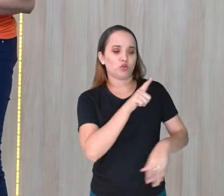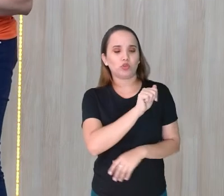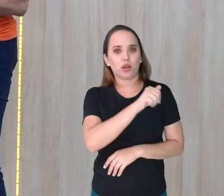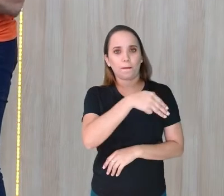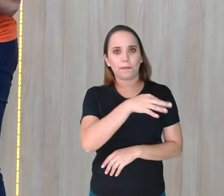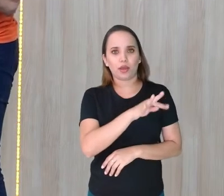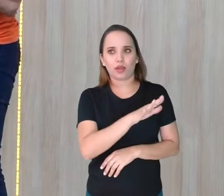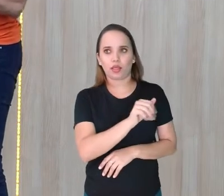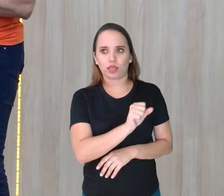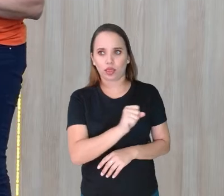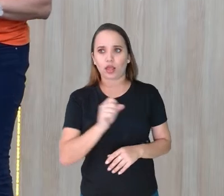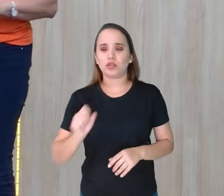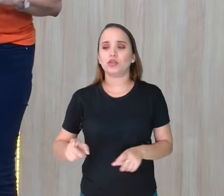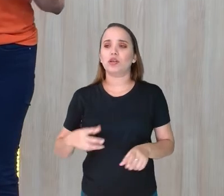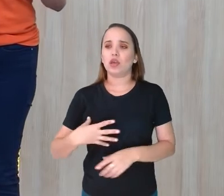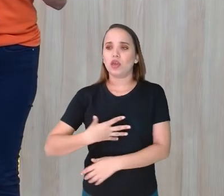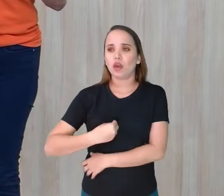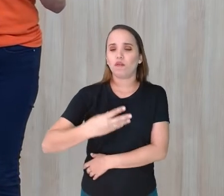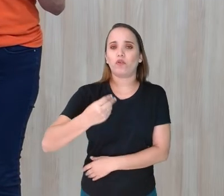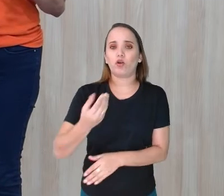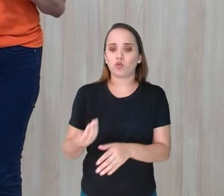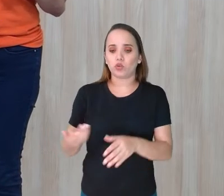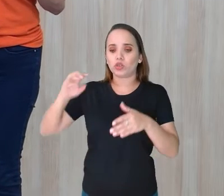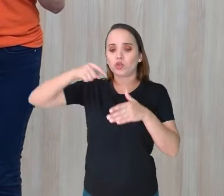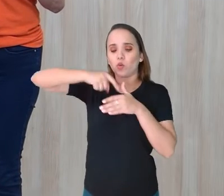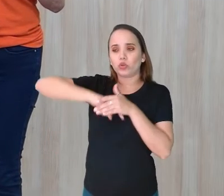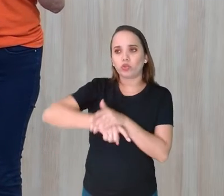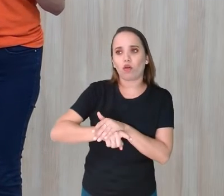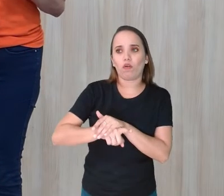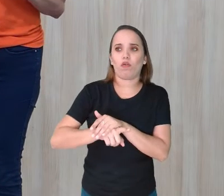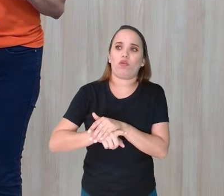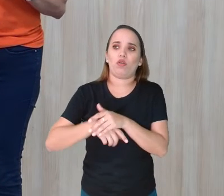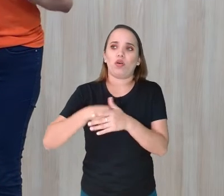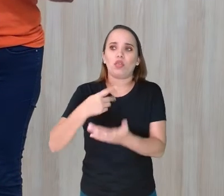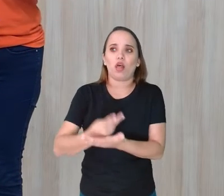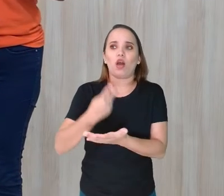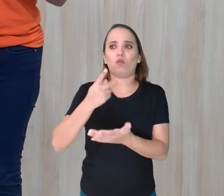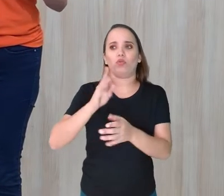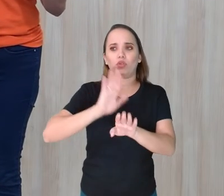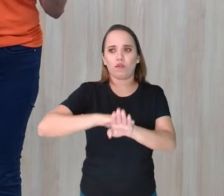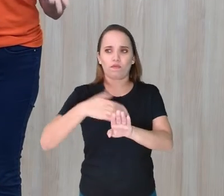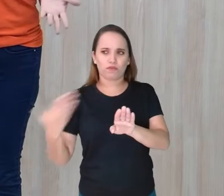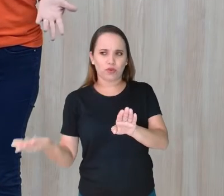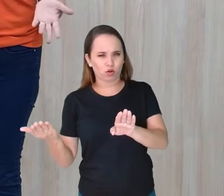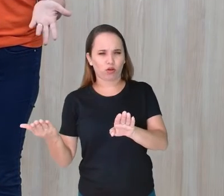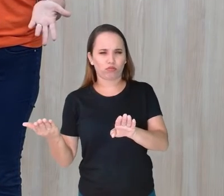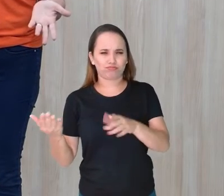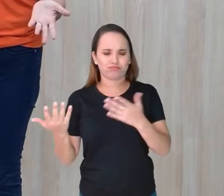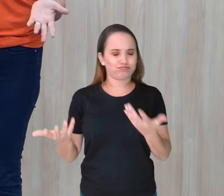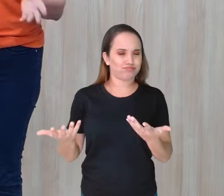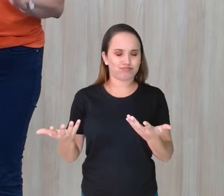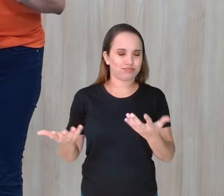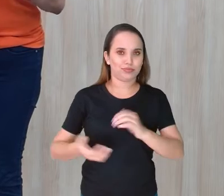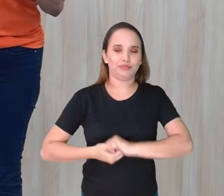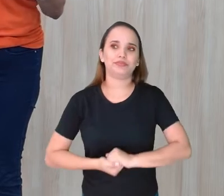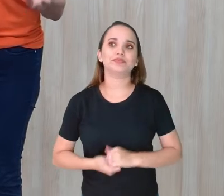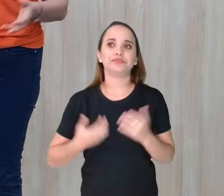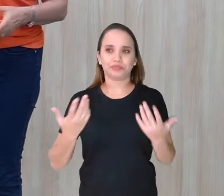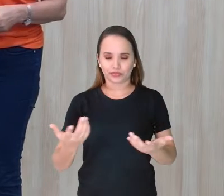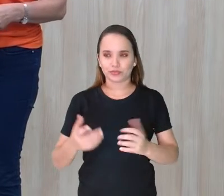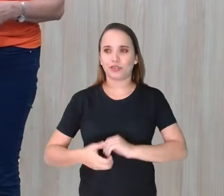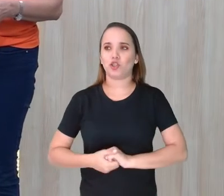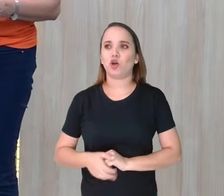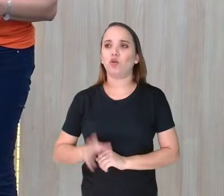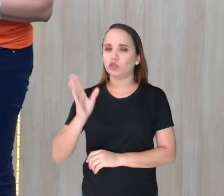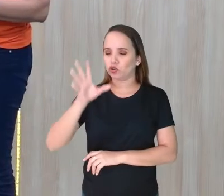dei, né? Que a reprodução sexuada, a gente viu que ela é um processo lento. Já a sexuada é um processo rápido, porque ela não precisa